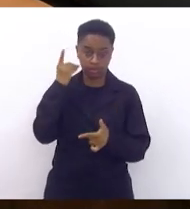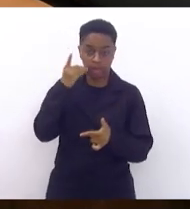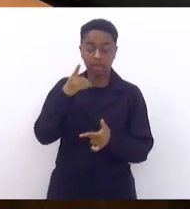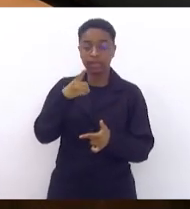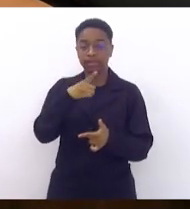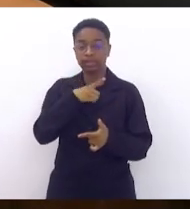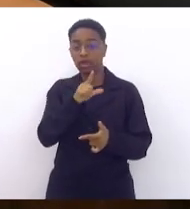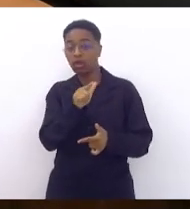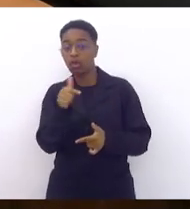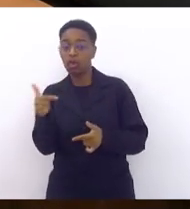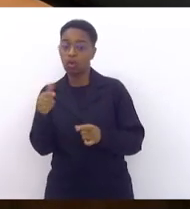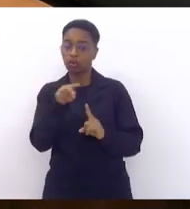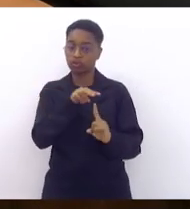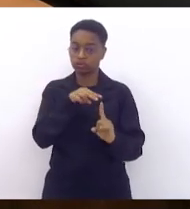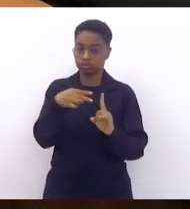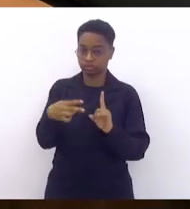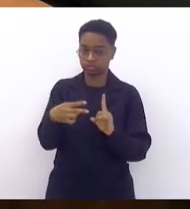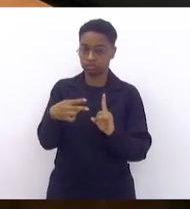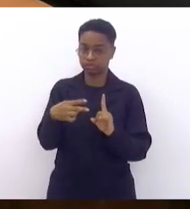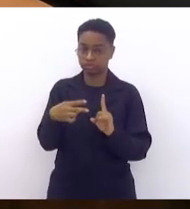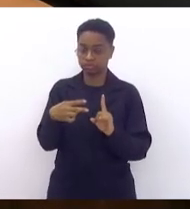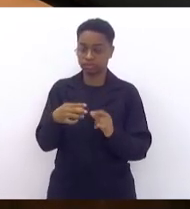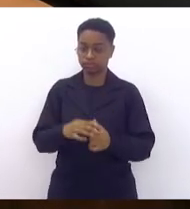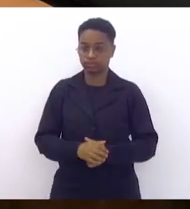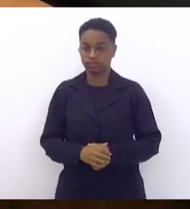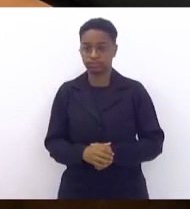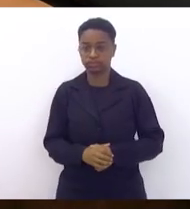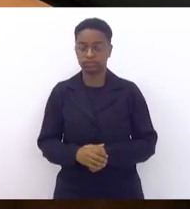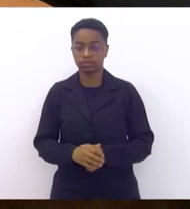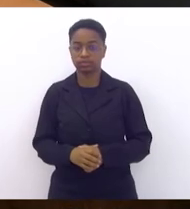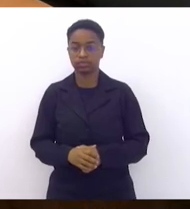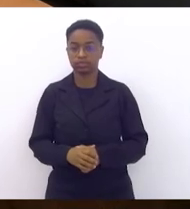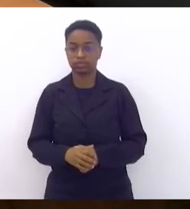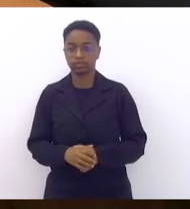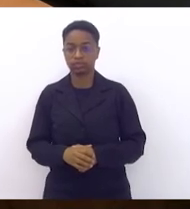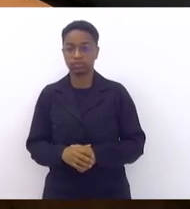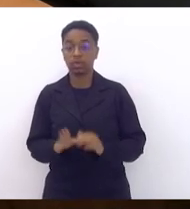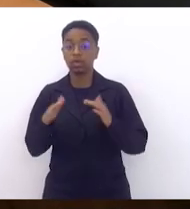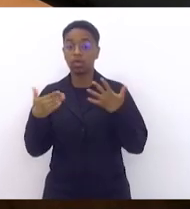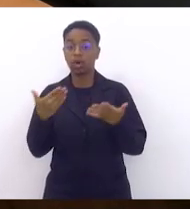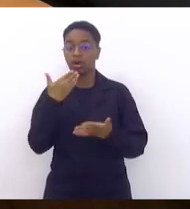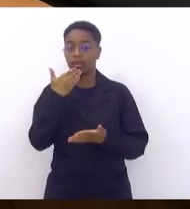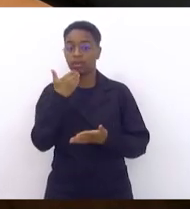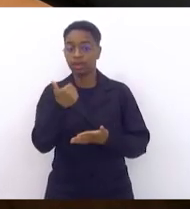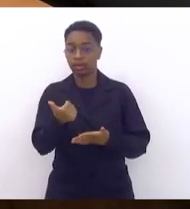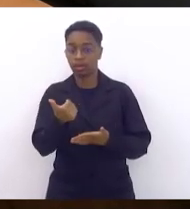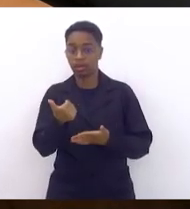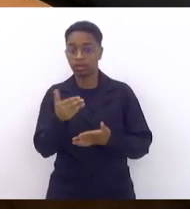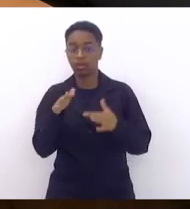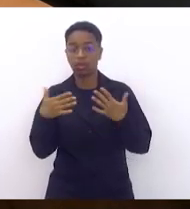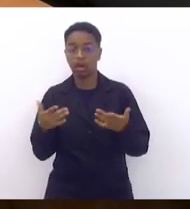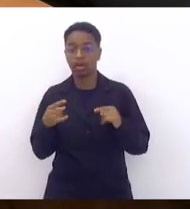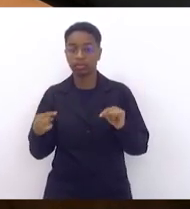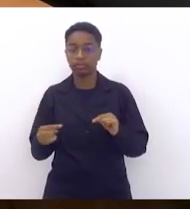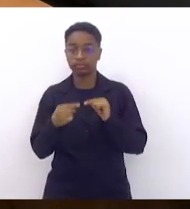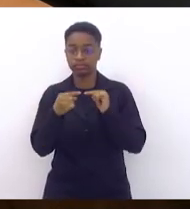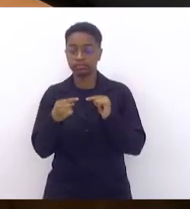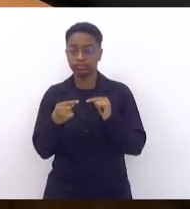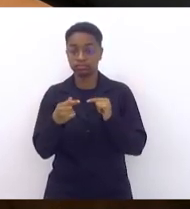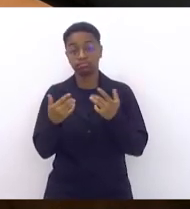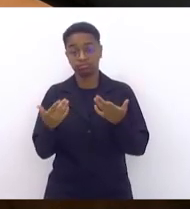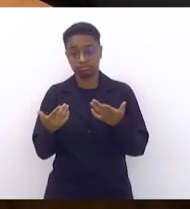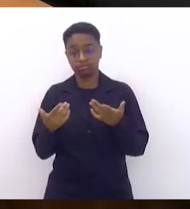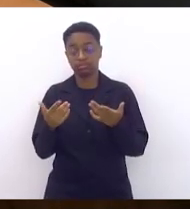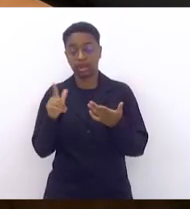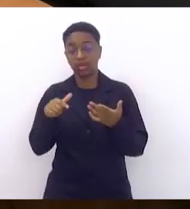uma outra forma de combater. Qual será a mais eficaz e a mais adequada? Esse é um